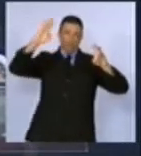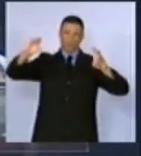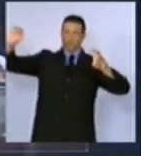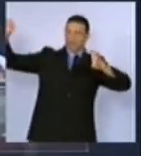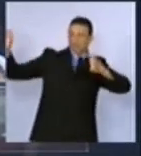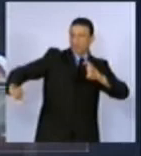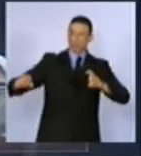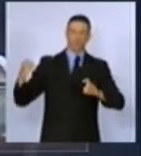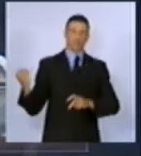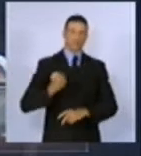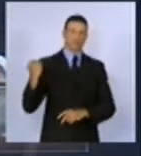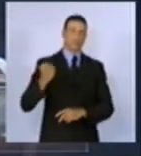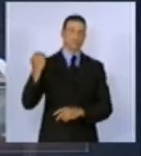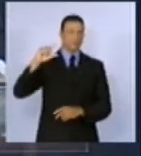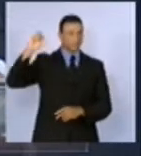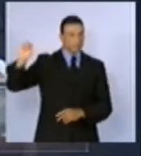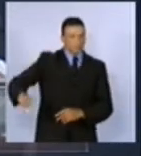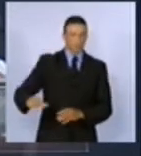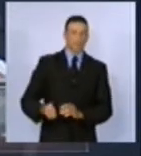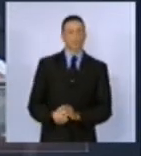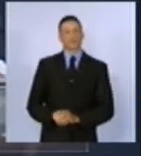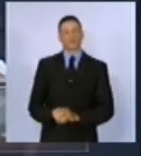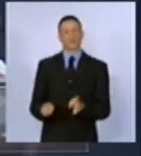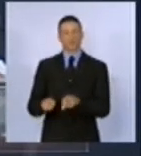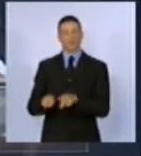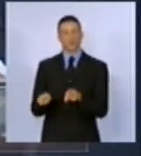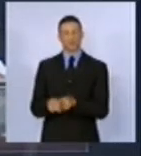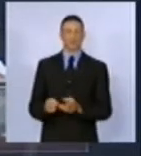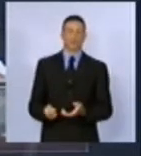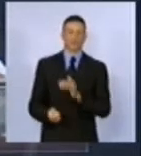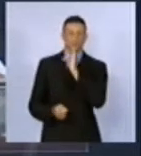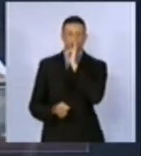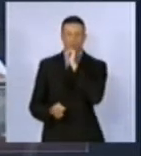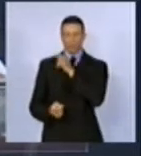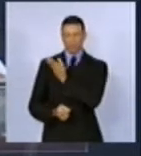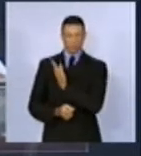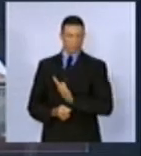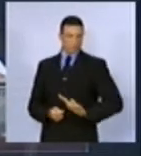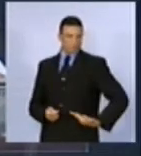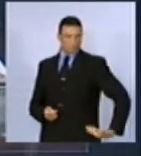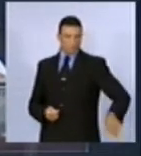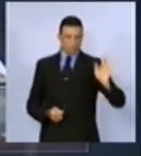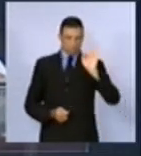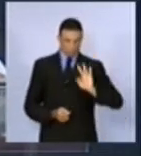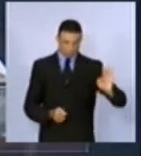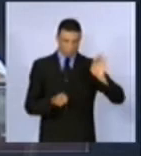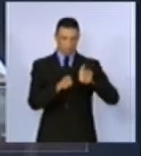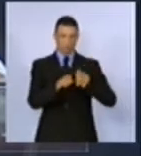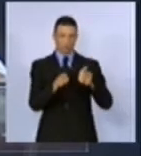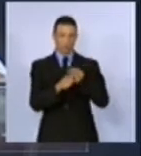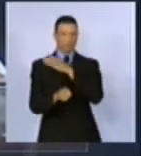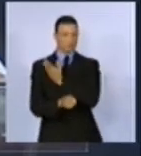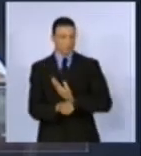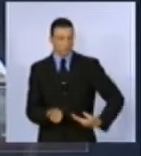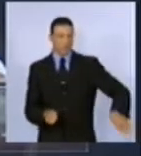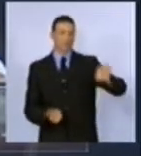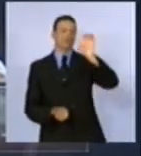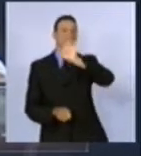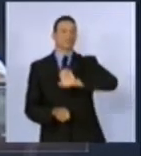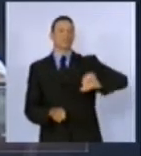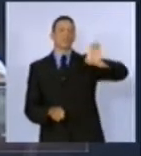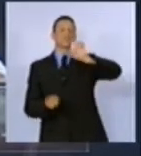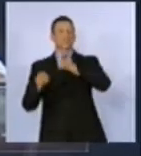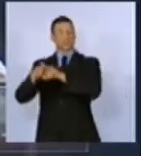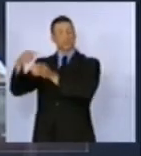grave e não se pode desconsiderar que as medidas adotadas pelos governos problema dela estaduais e pelo município e as próprias empresas